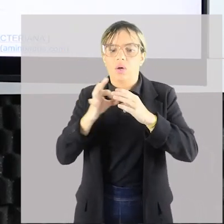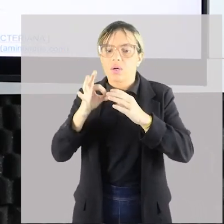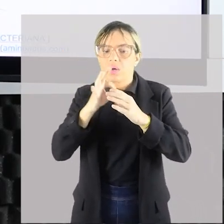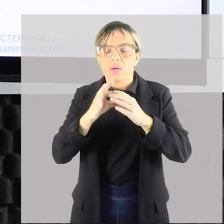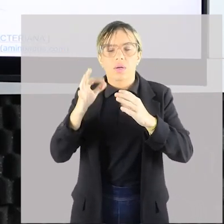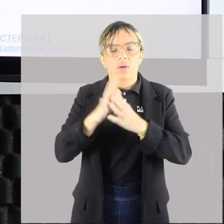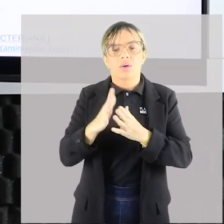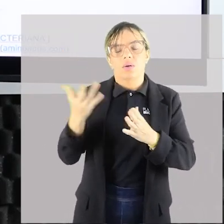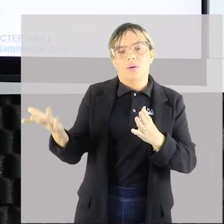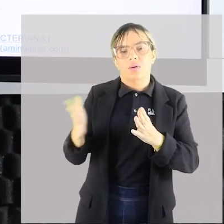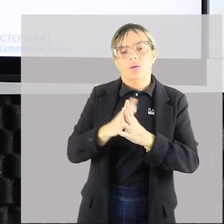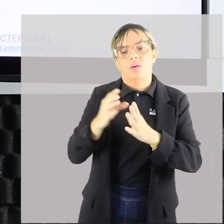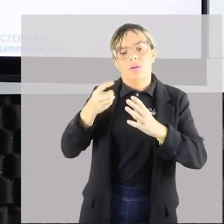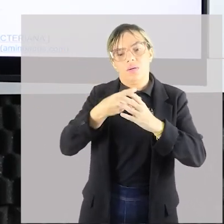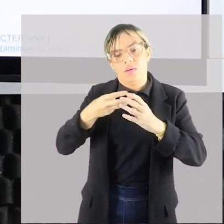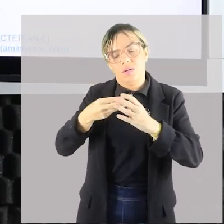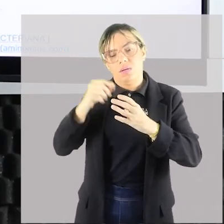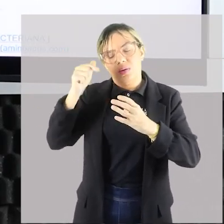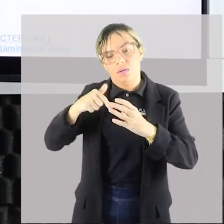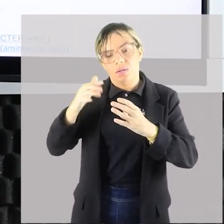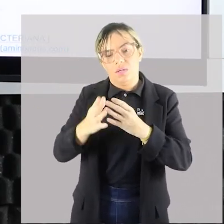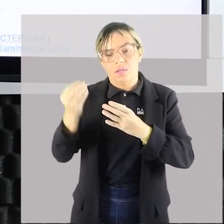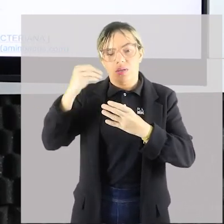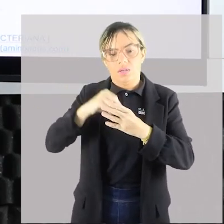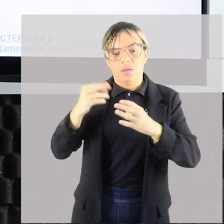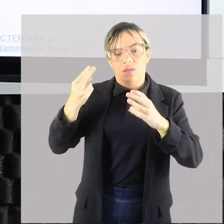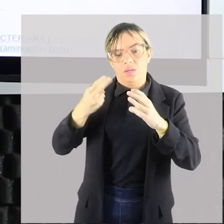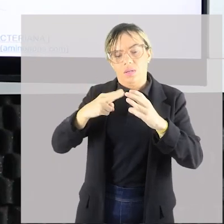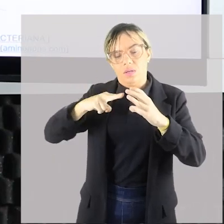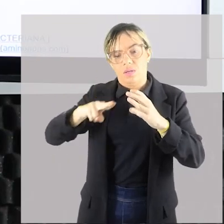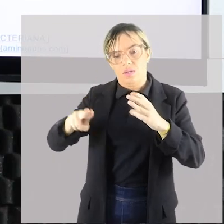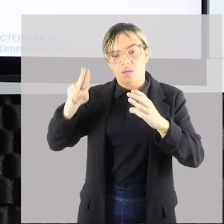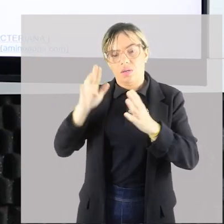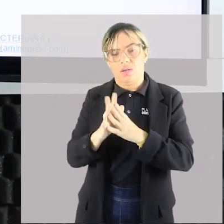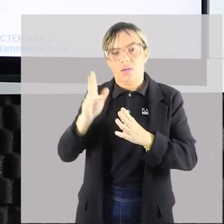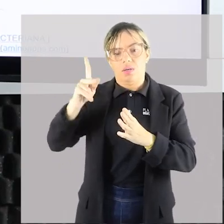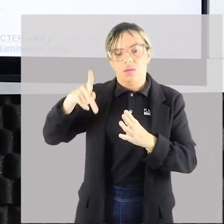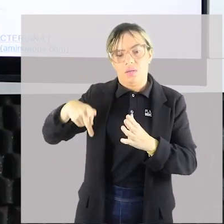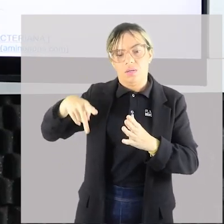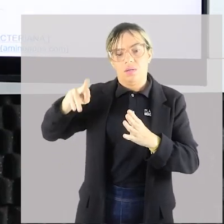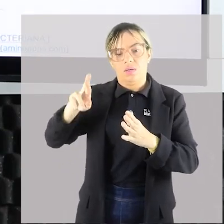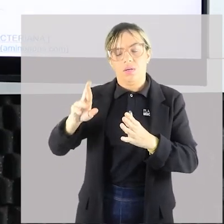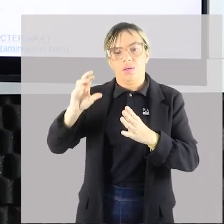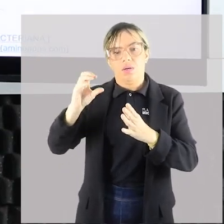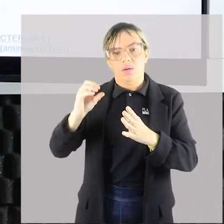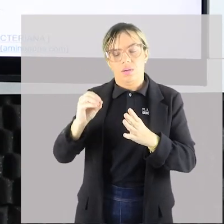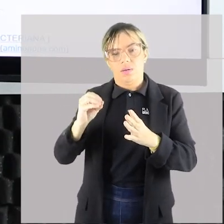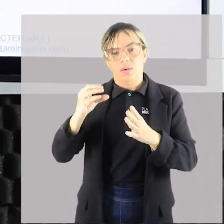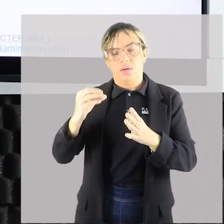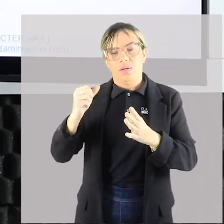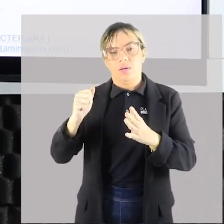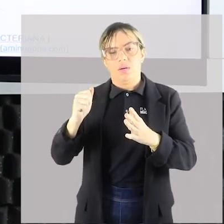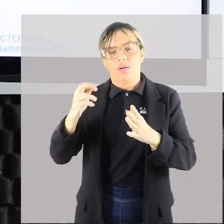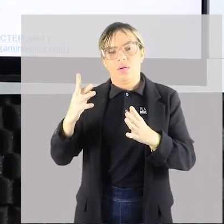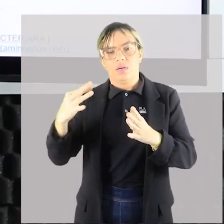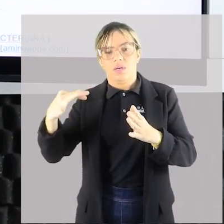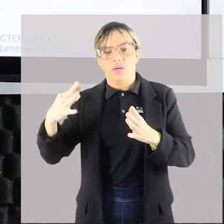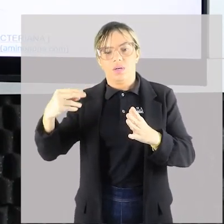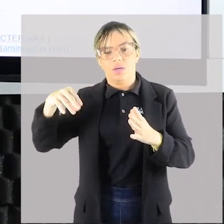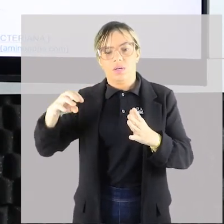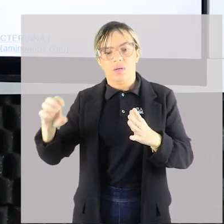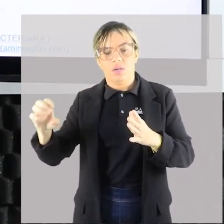certo? É uma célula, inclusive, que a gente vai denominar de uma célula procarionte, tá? Uma célula